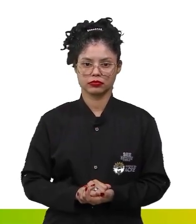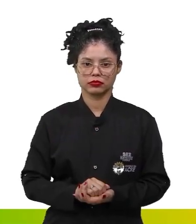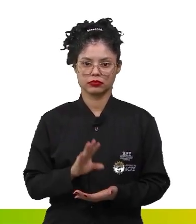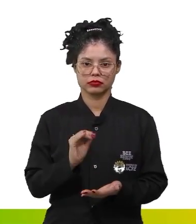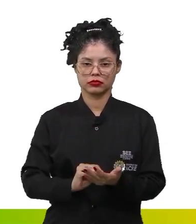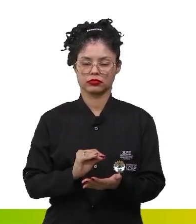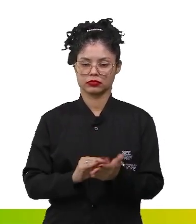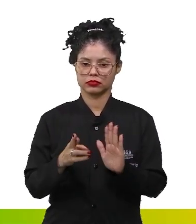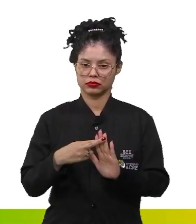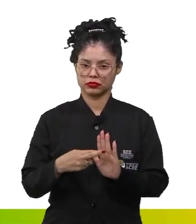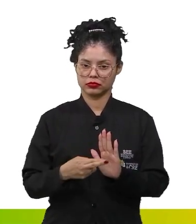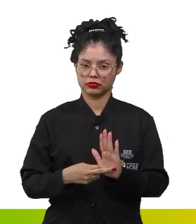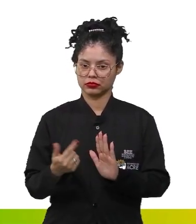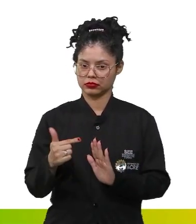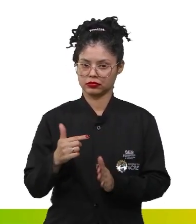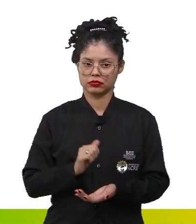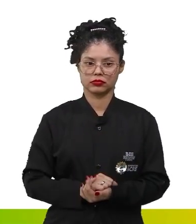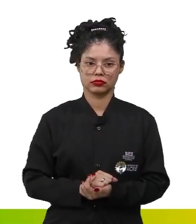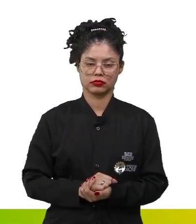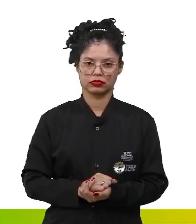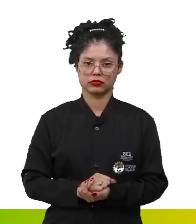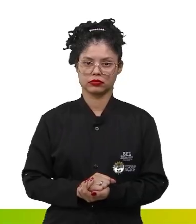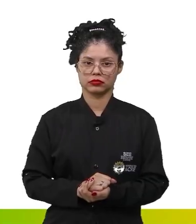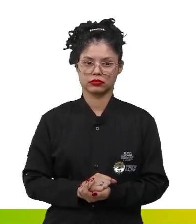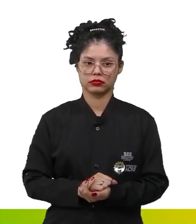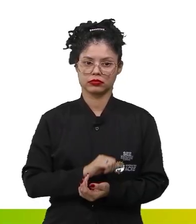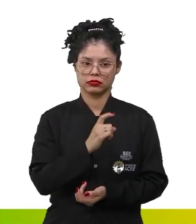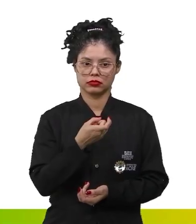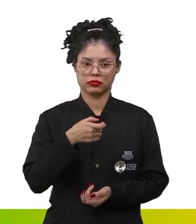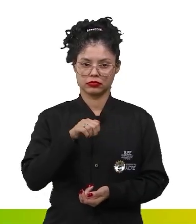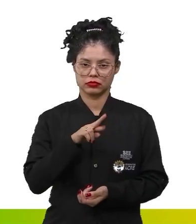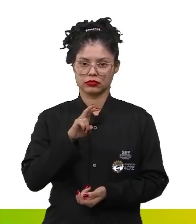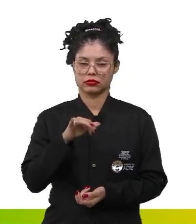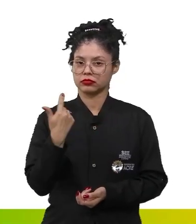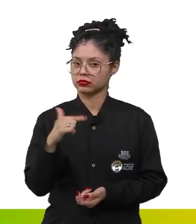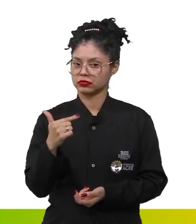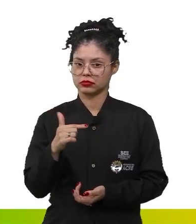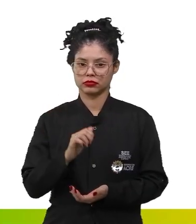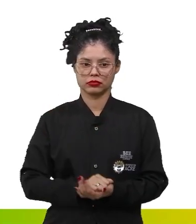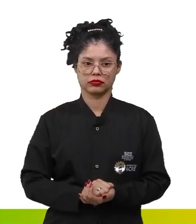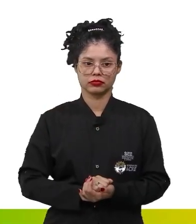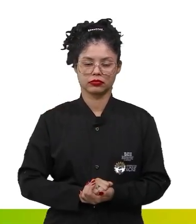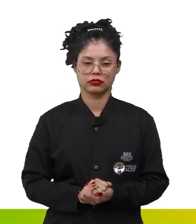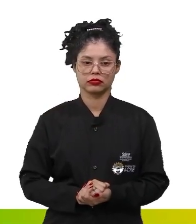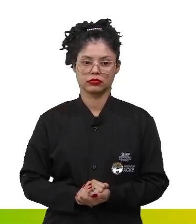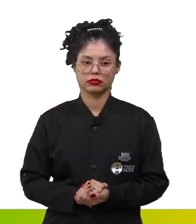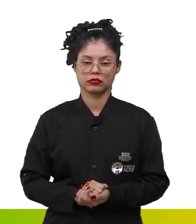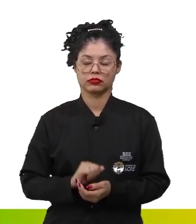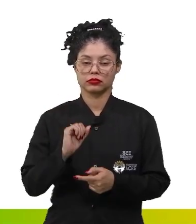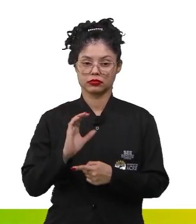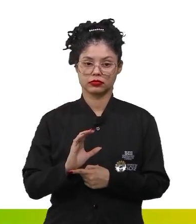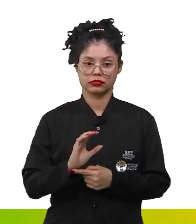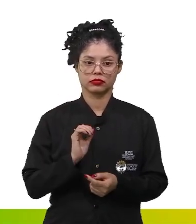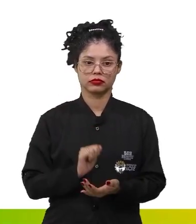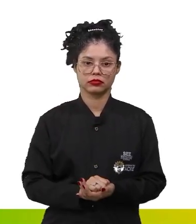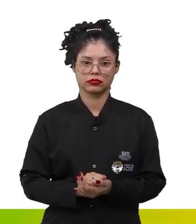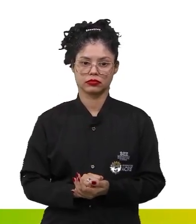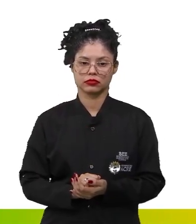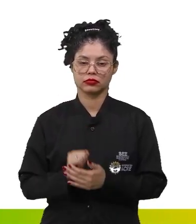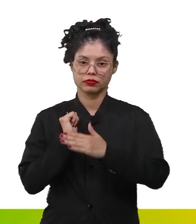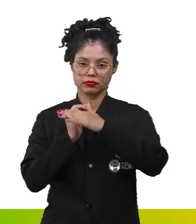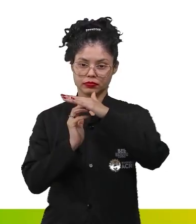de normas internacionais. Quando a gente fala de xenofobia, não existe essa questão. Agora, alternativa C,